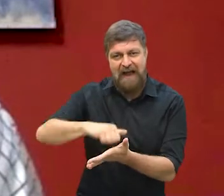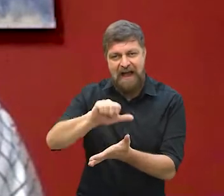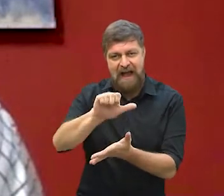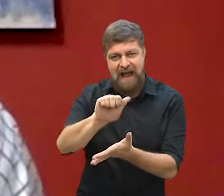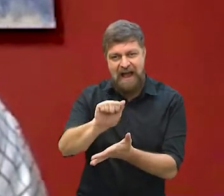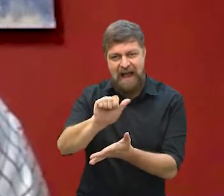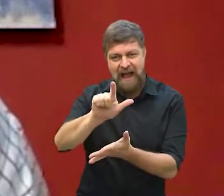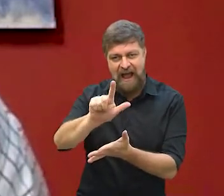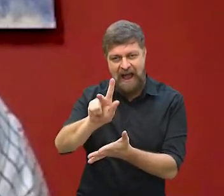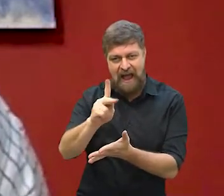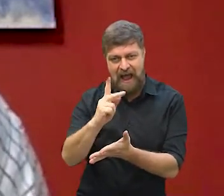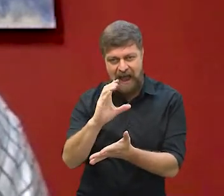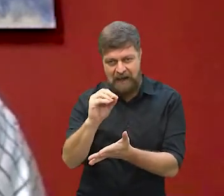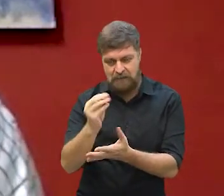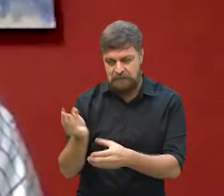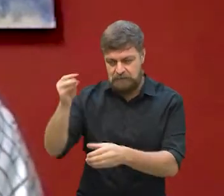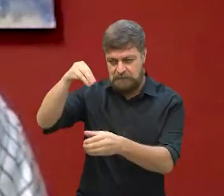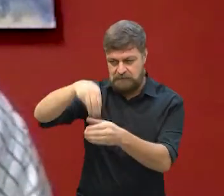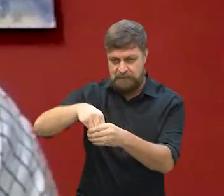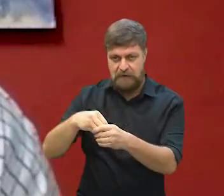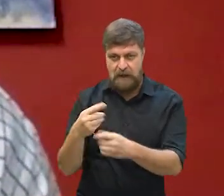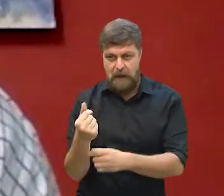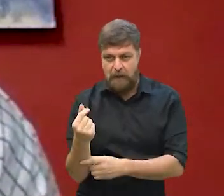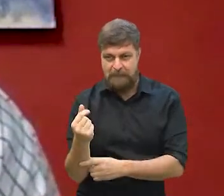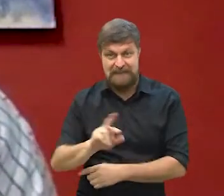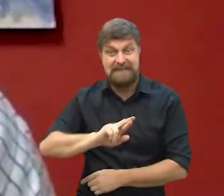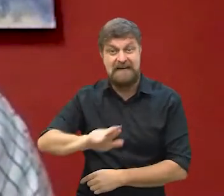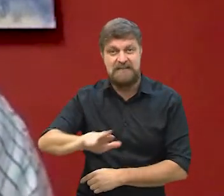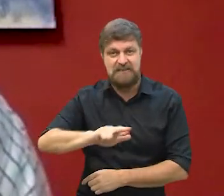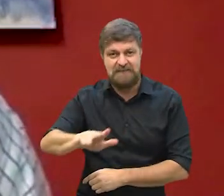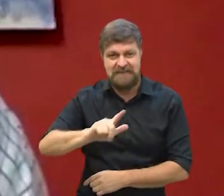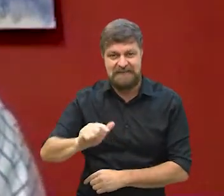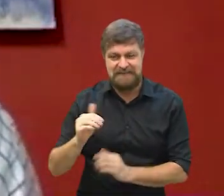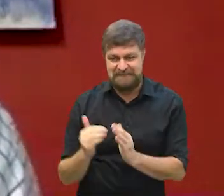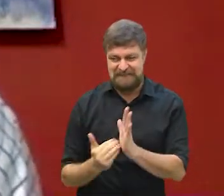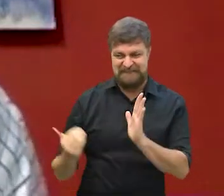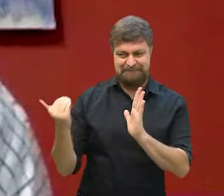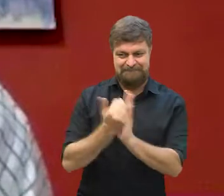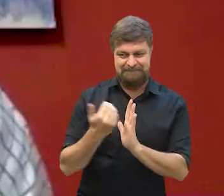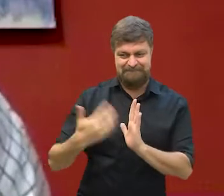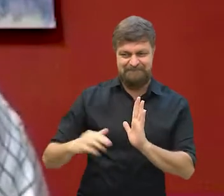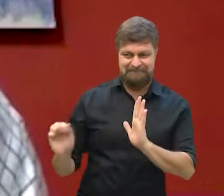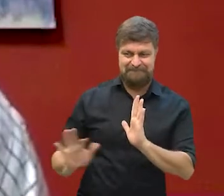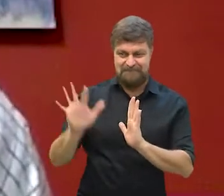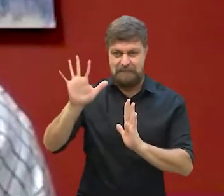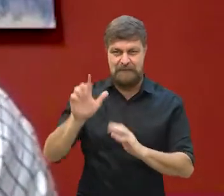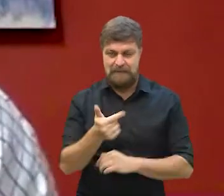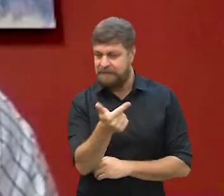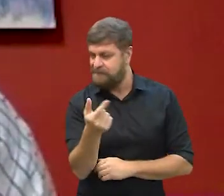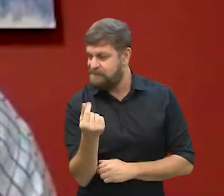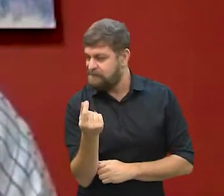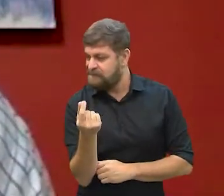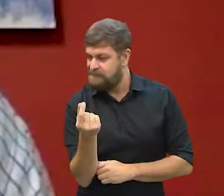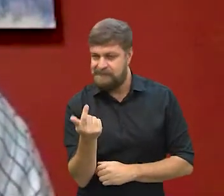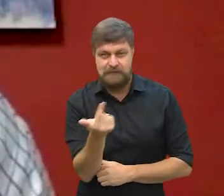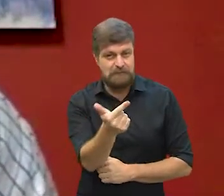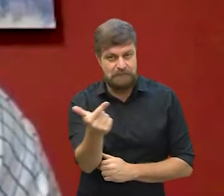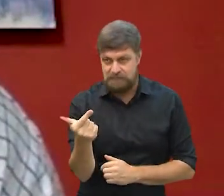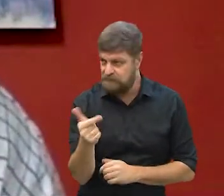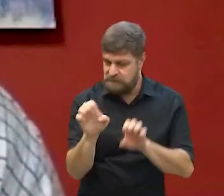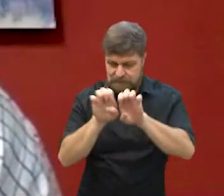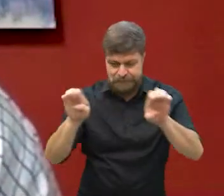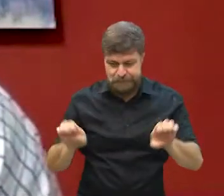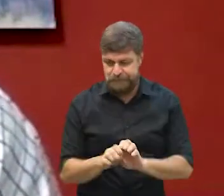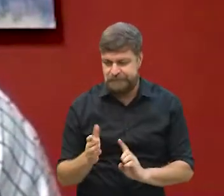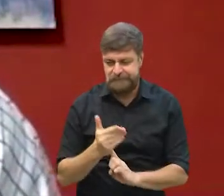precisava colocar alguns ingredientes para justificar o nosso preço diferenciado para cima, mais caro, porque a gente não tinha capital de giro, não tinha